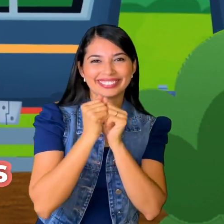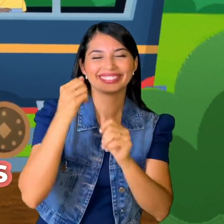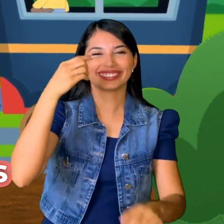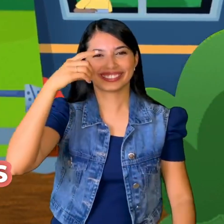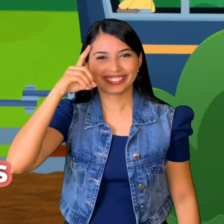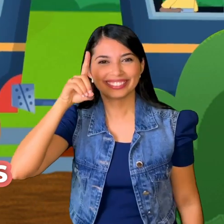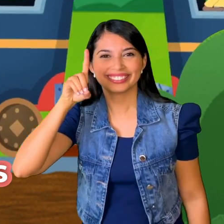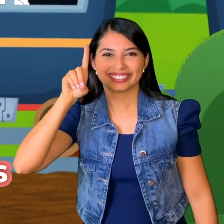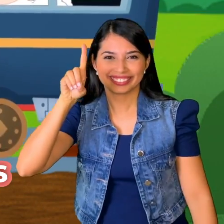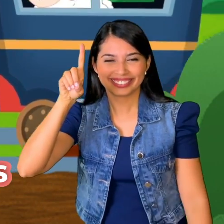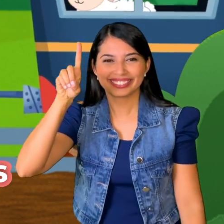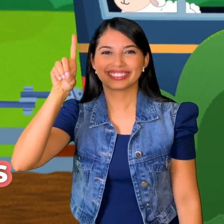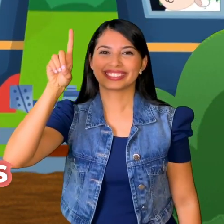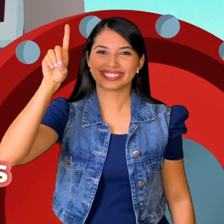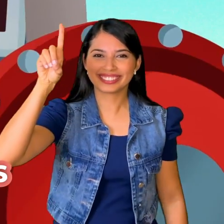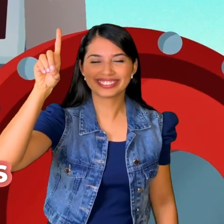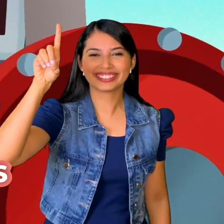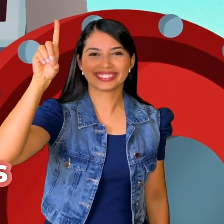Deus